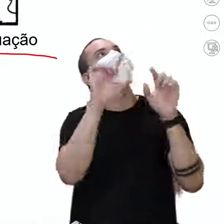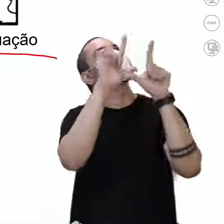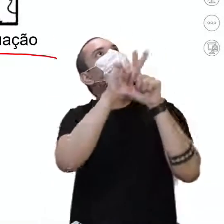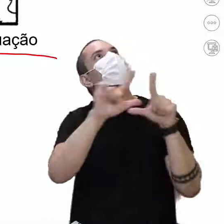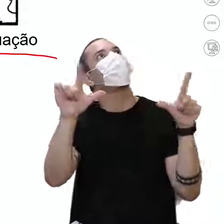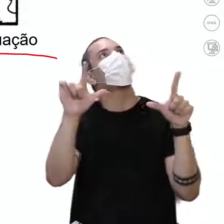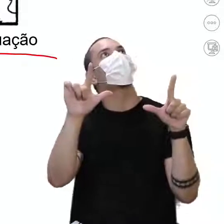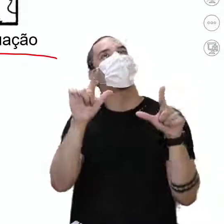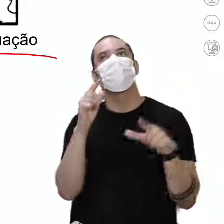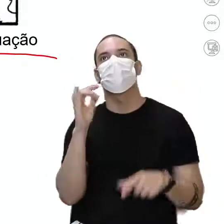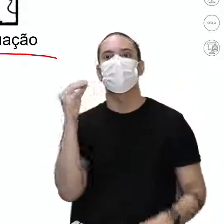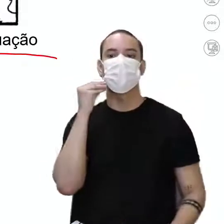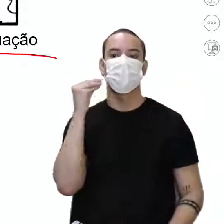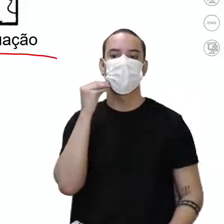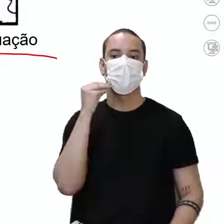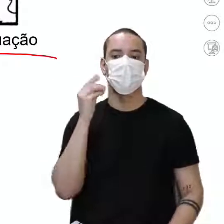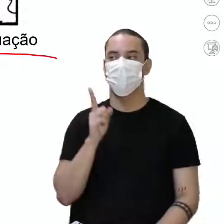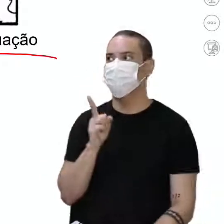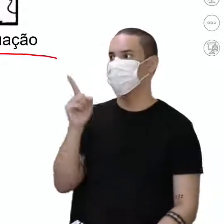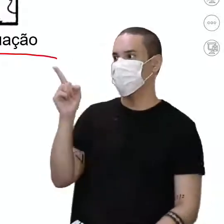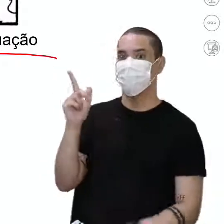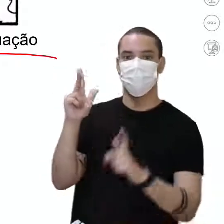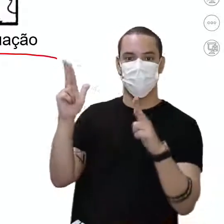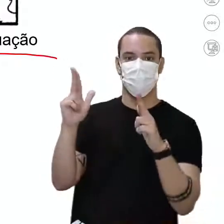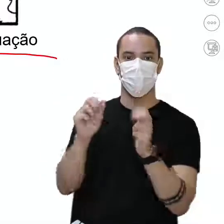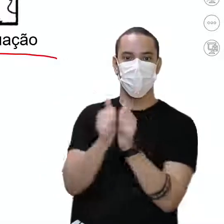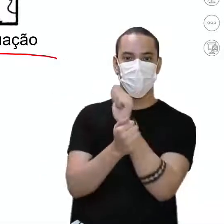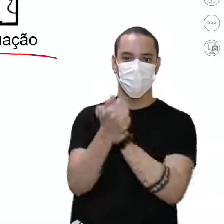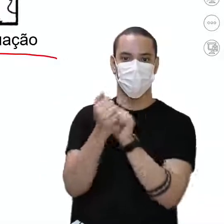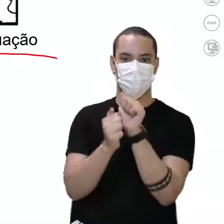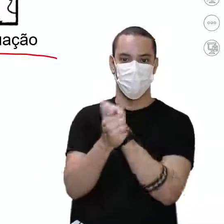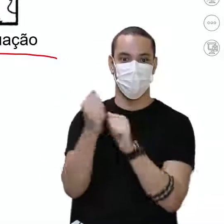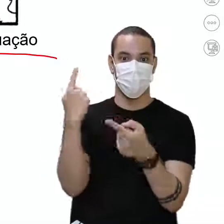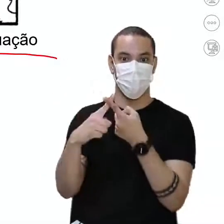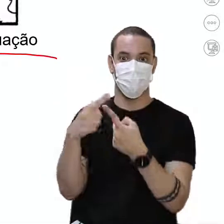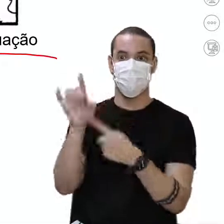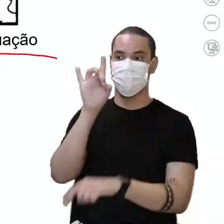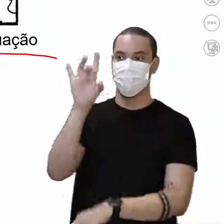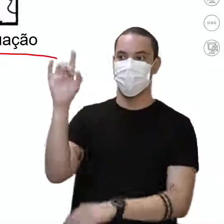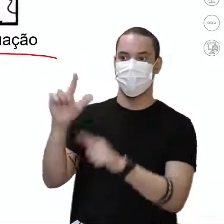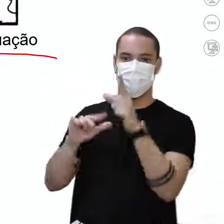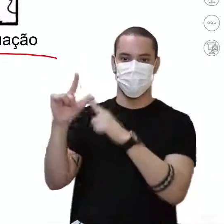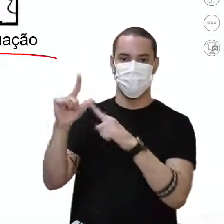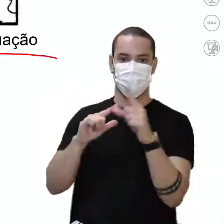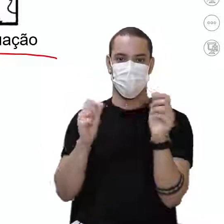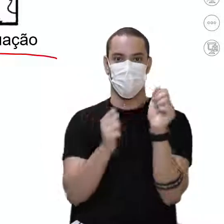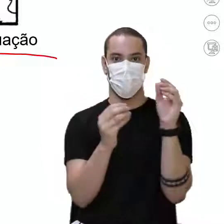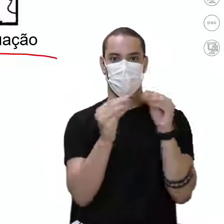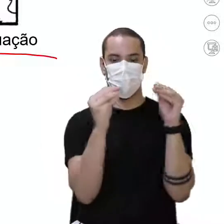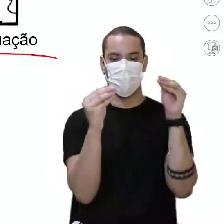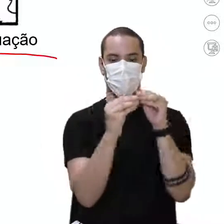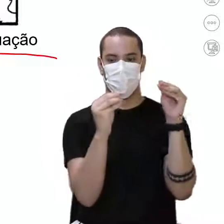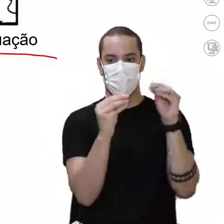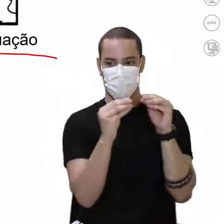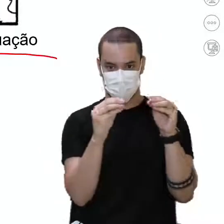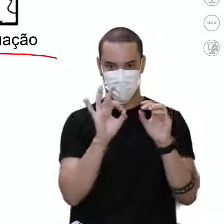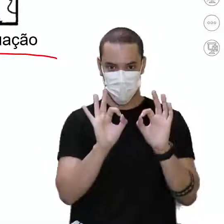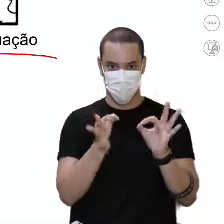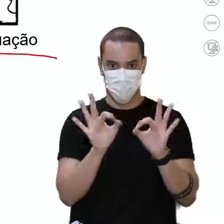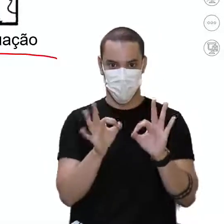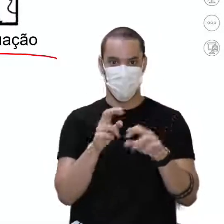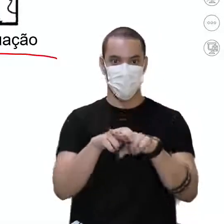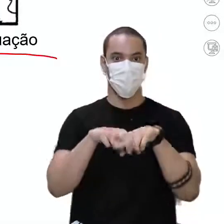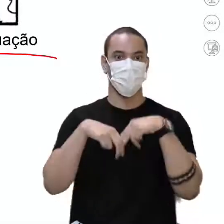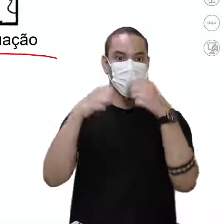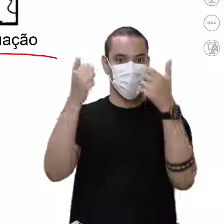ele não beijaria ela como ele disse, que cada estrela ele daria beijo nela. Então, ele falou assim, if it